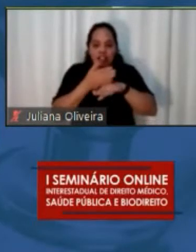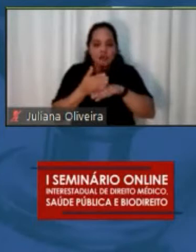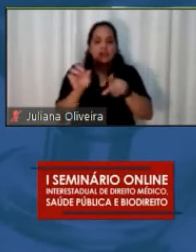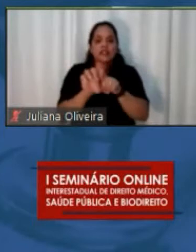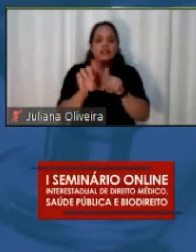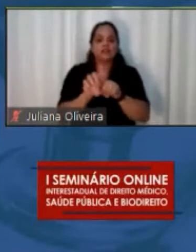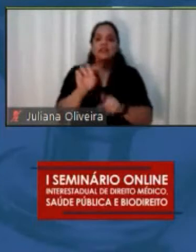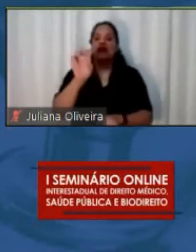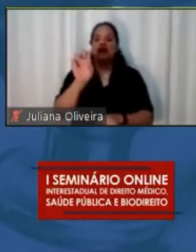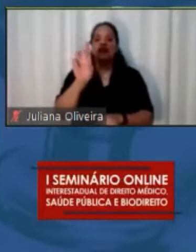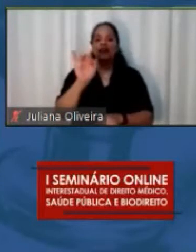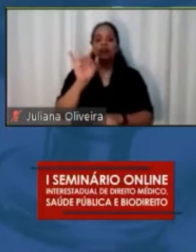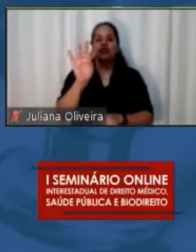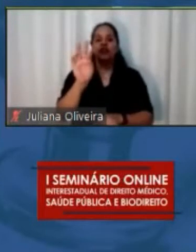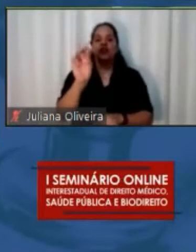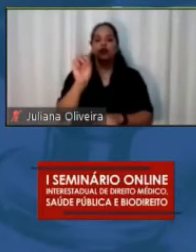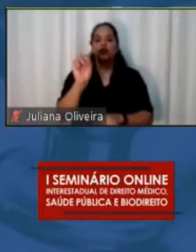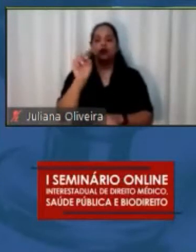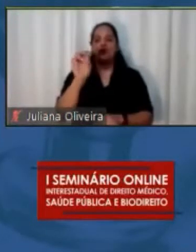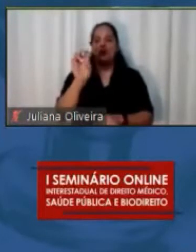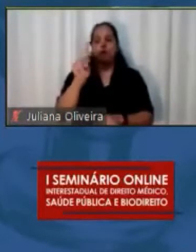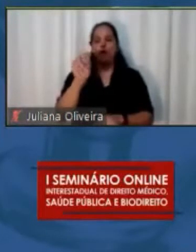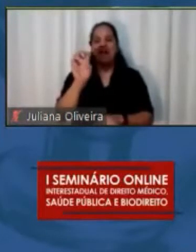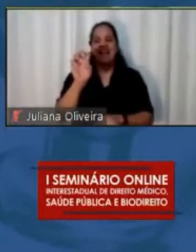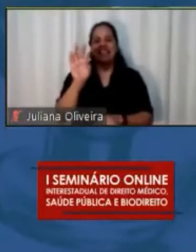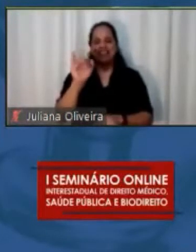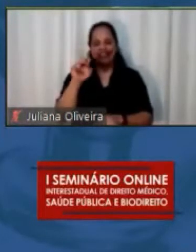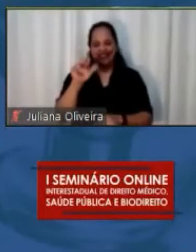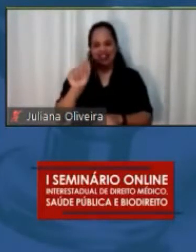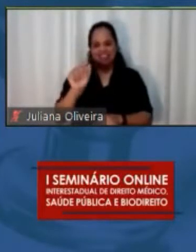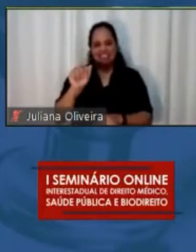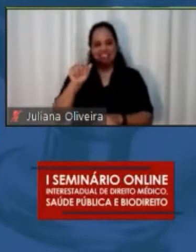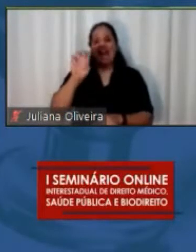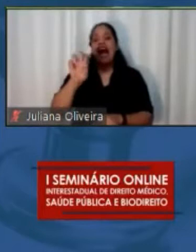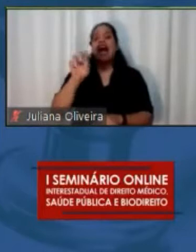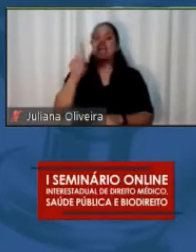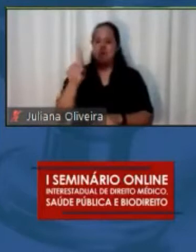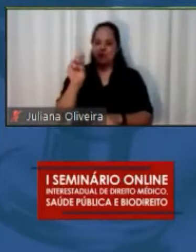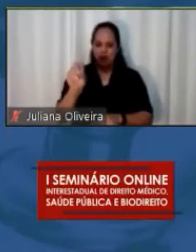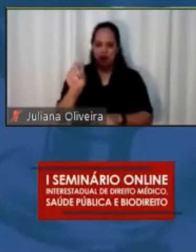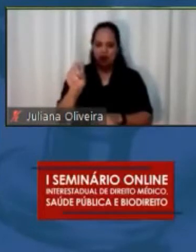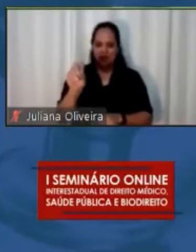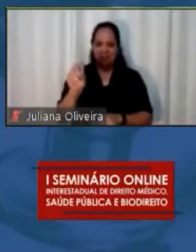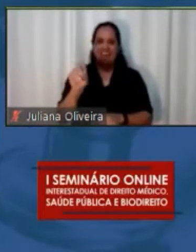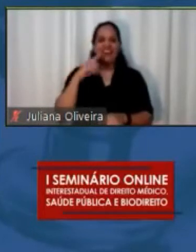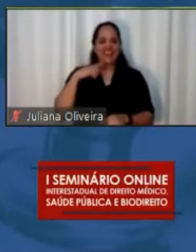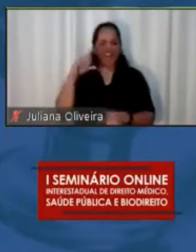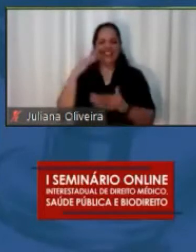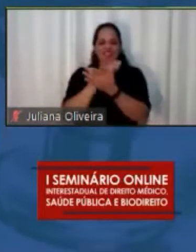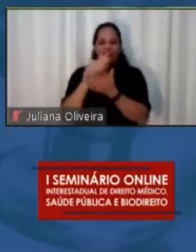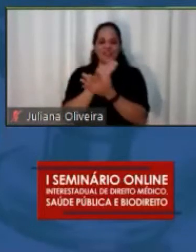os estimulantes, agentes estimulantes da eritropoese. Aqui temos algumas apresentações também, não temos